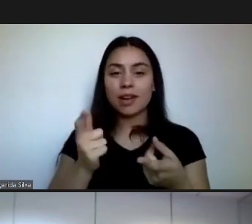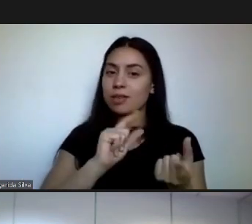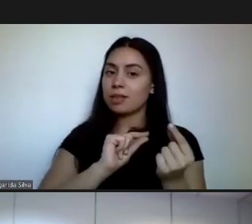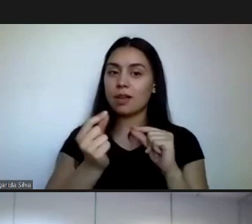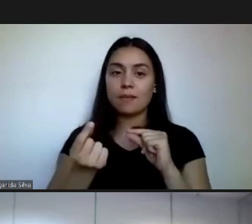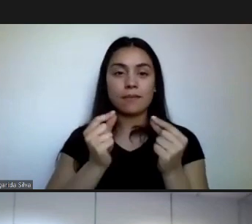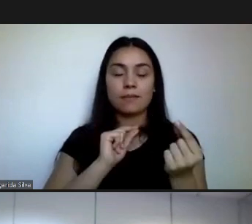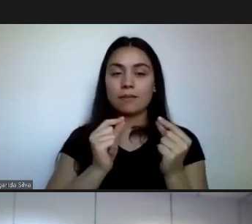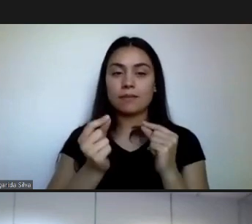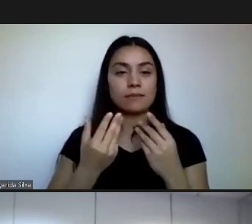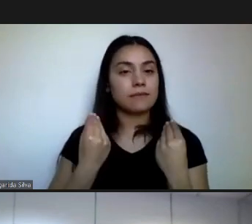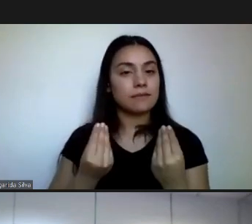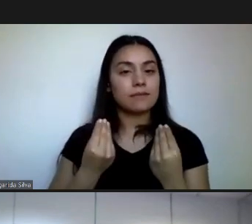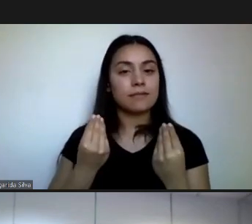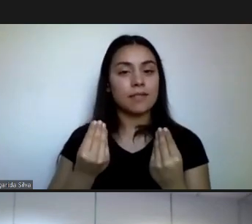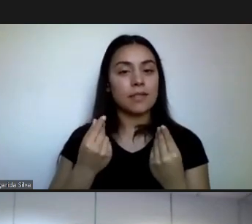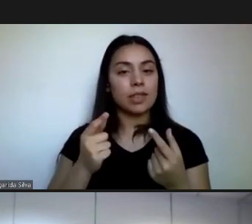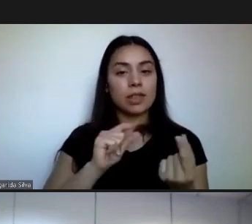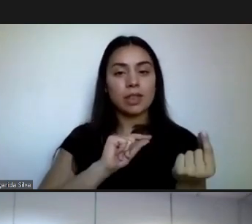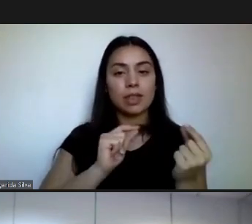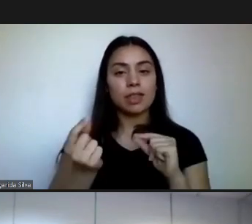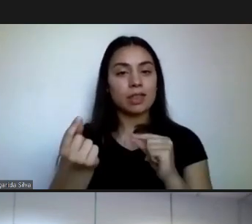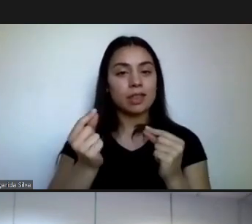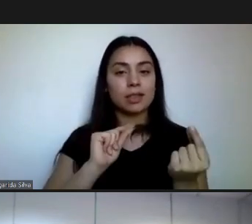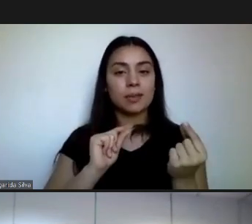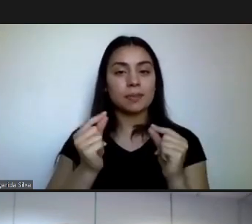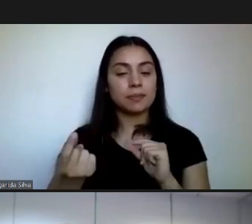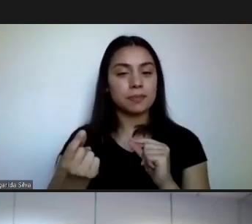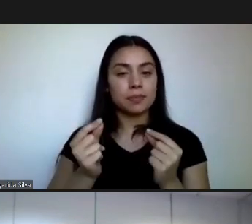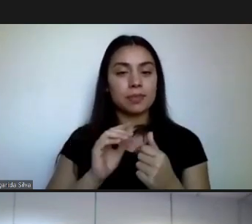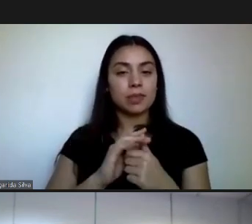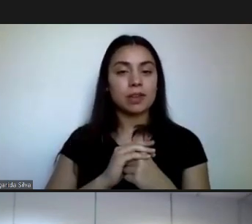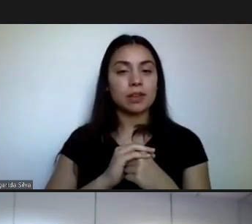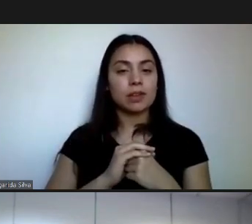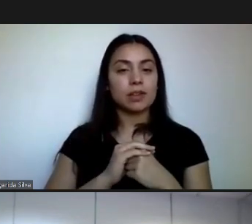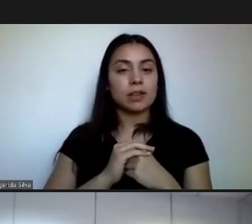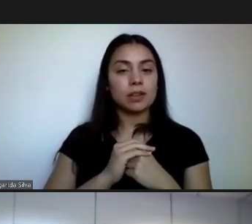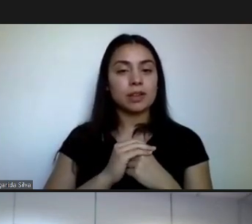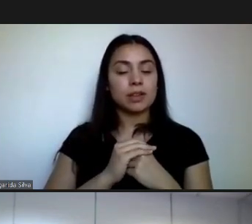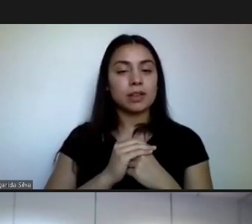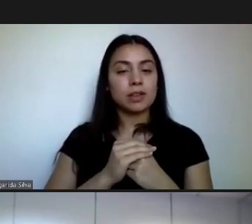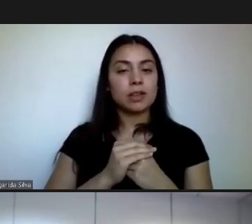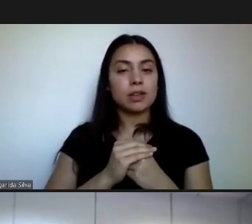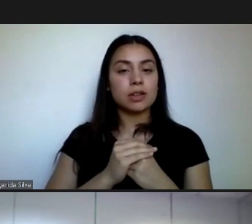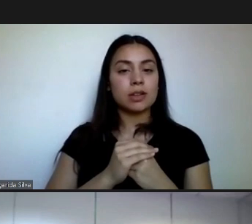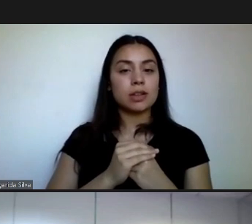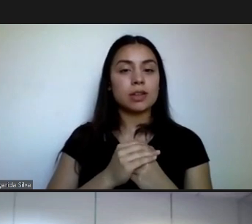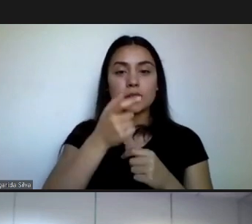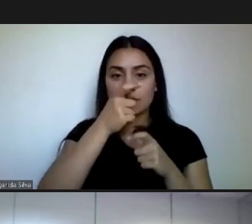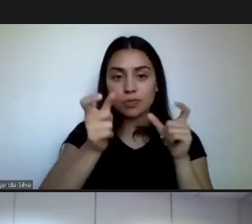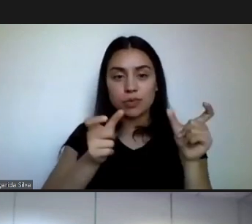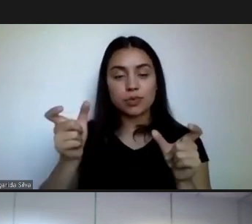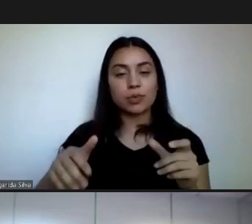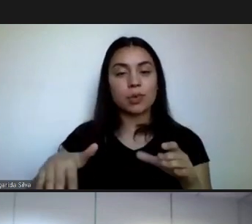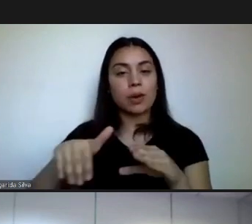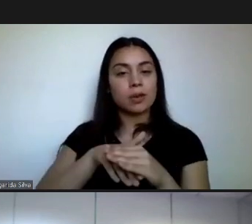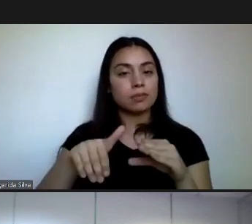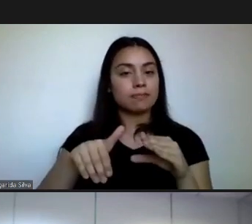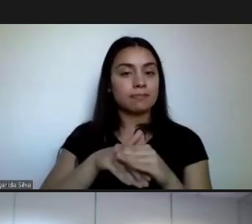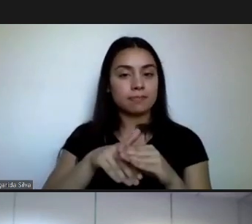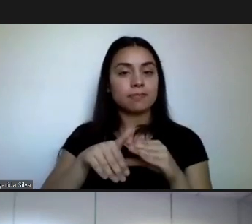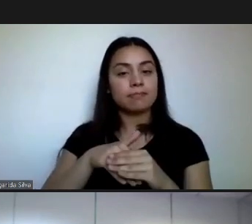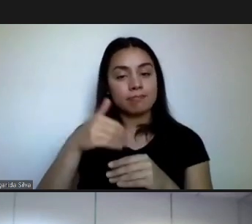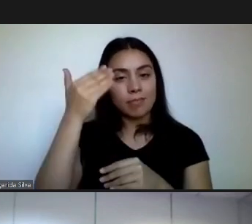debate, foi extremamente enriquecedor e acho que todos os nossos centenas de participantes que estiveram connosco partilham a